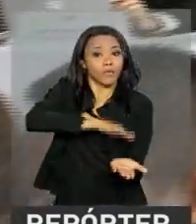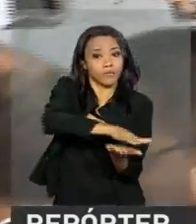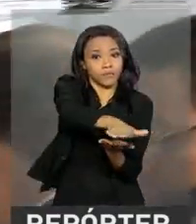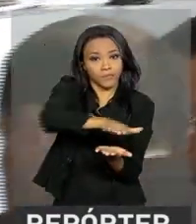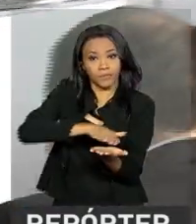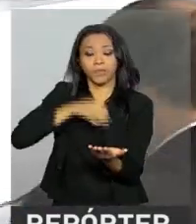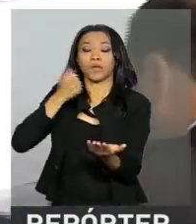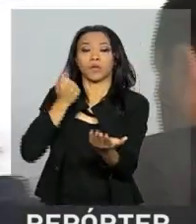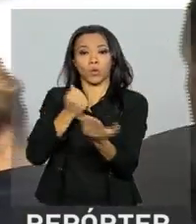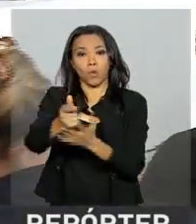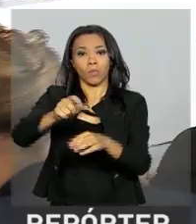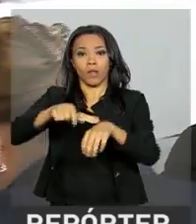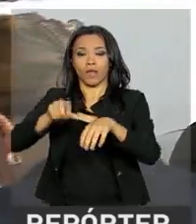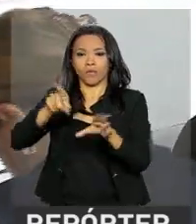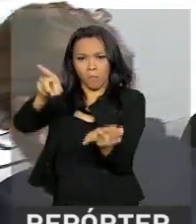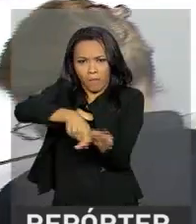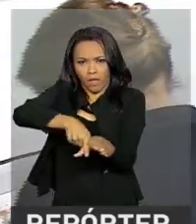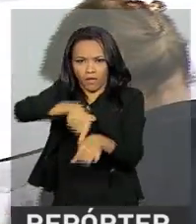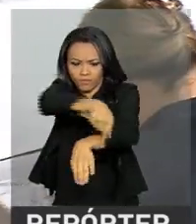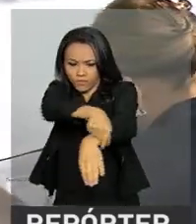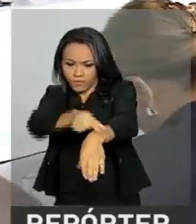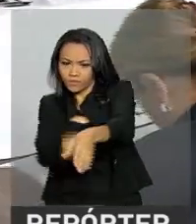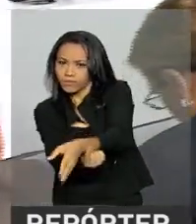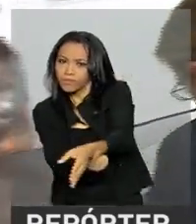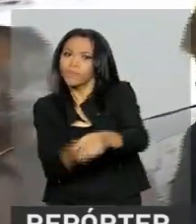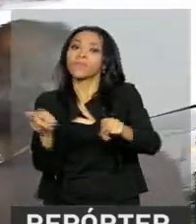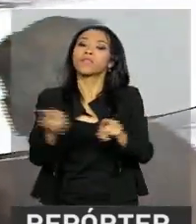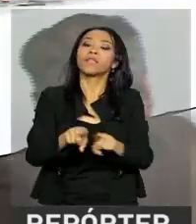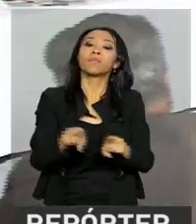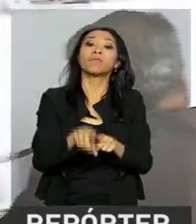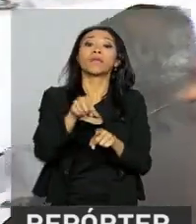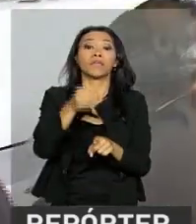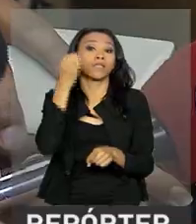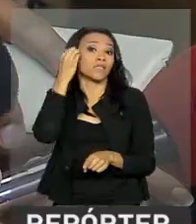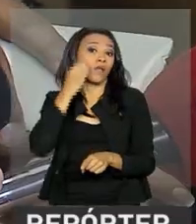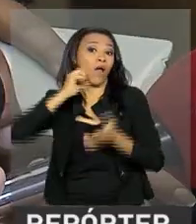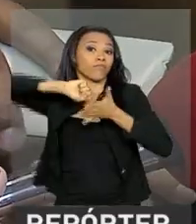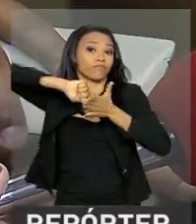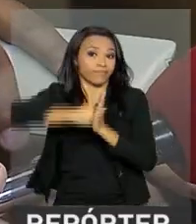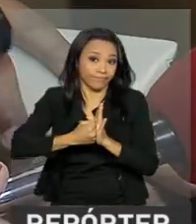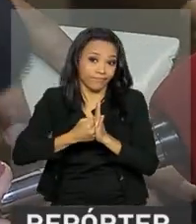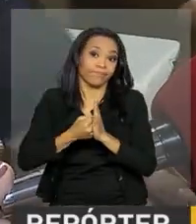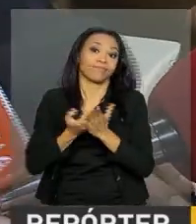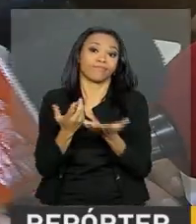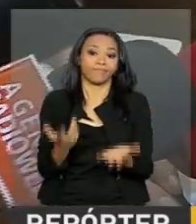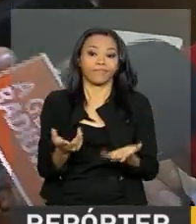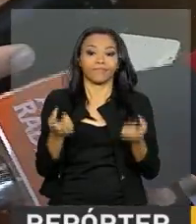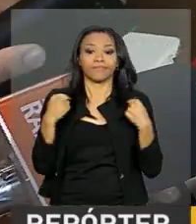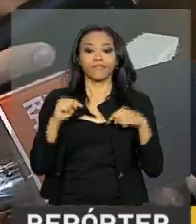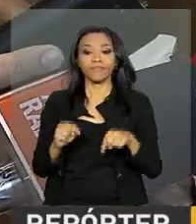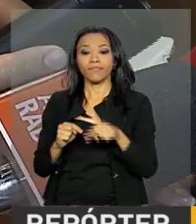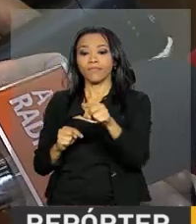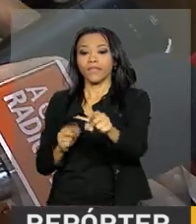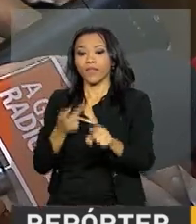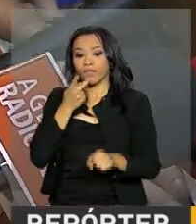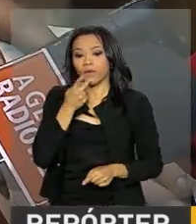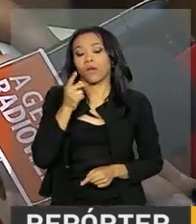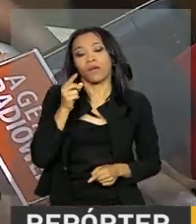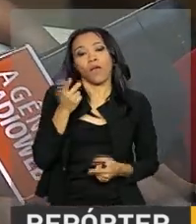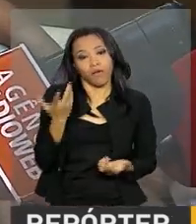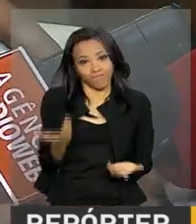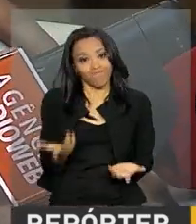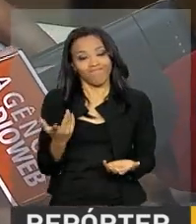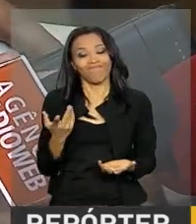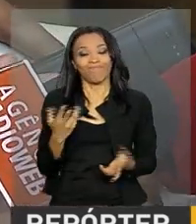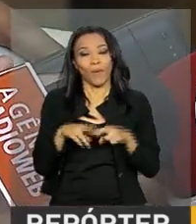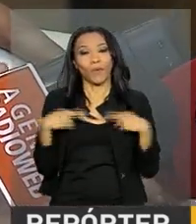tornozeleiras eletrônicas e bloqueadores de celulares para as penitenciárias. Foi uma reunião extremamente importante. A